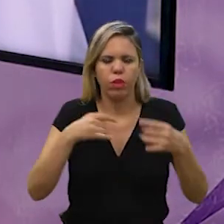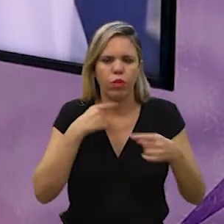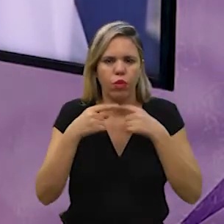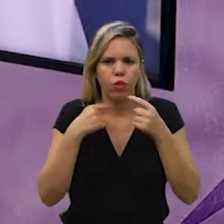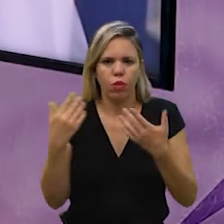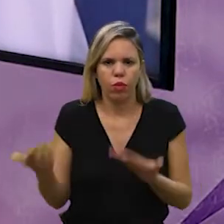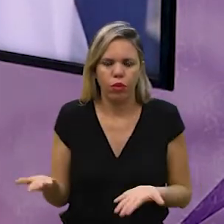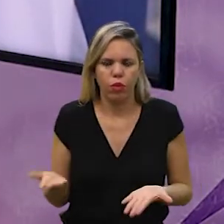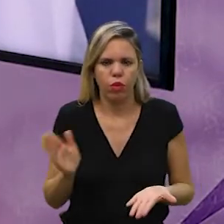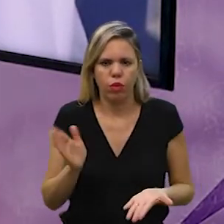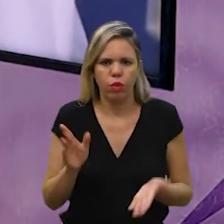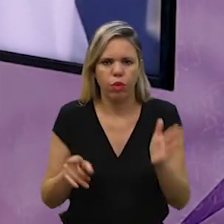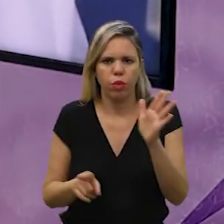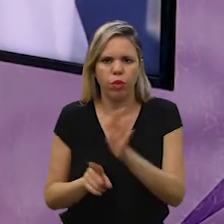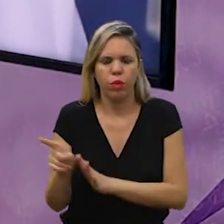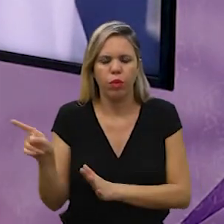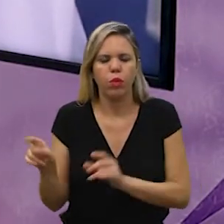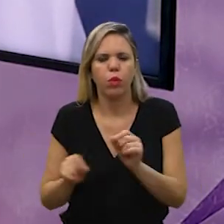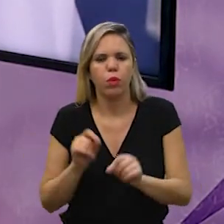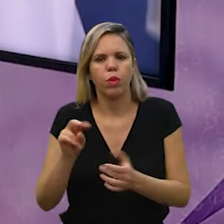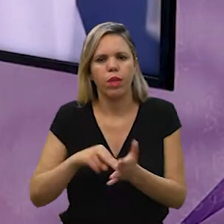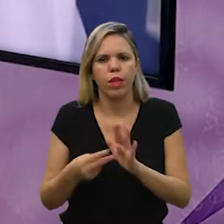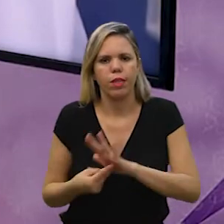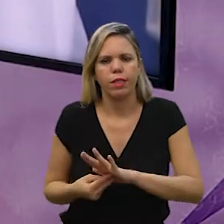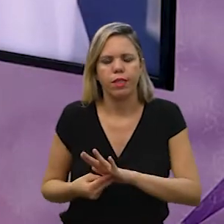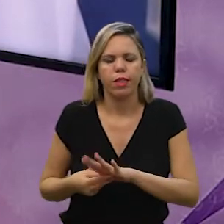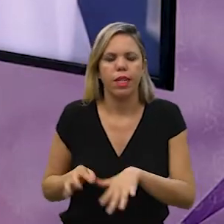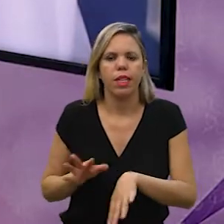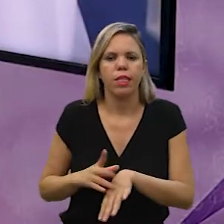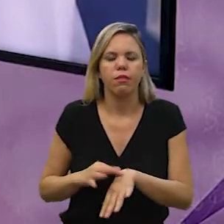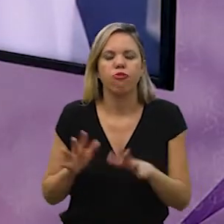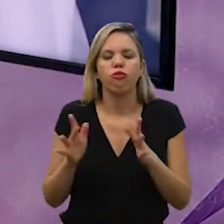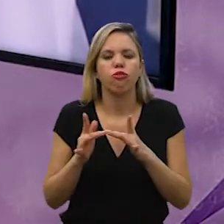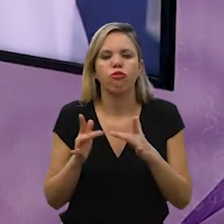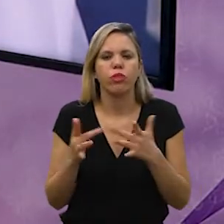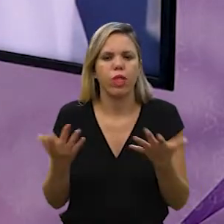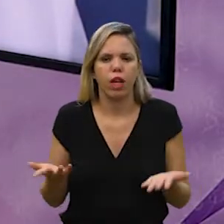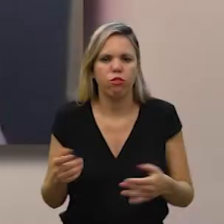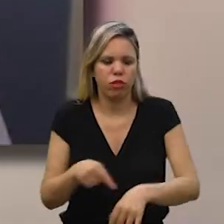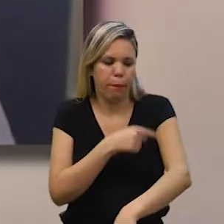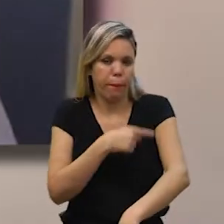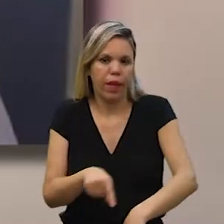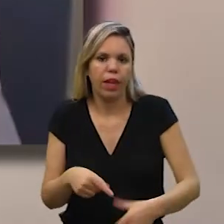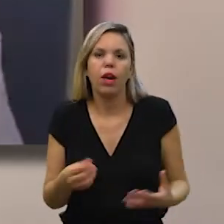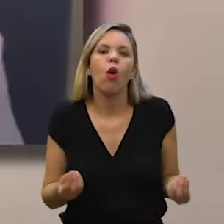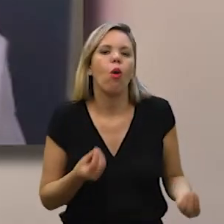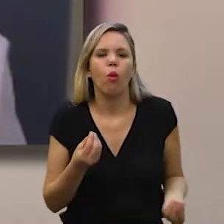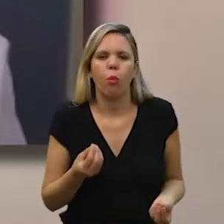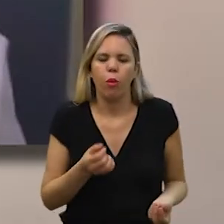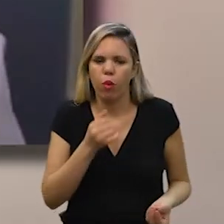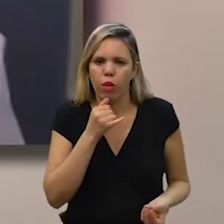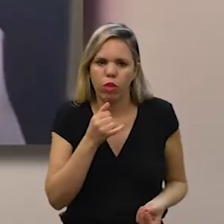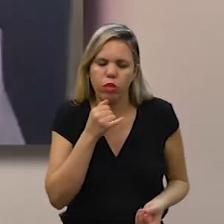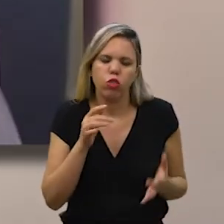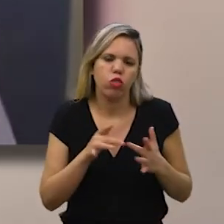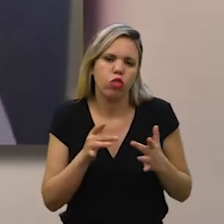nossas dúvidas e já perguntar o que é a dermatite de contato. Bom, dermatite de contato